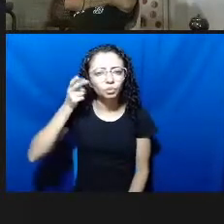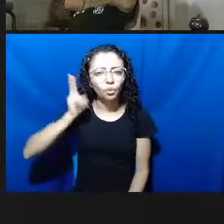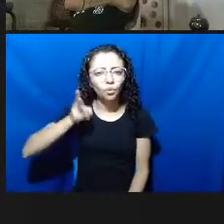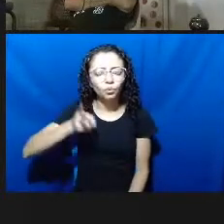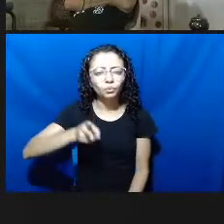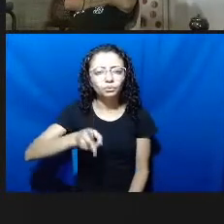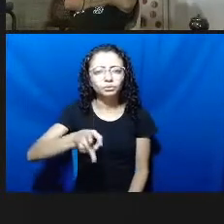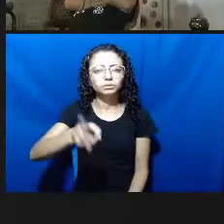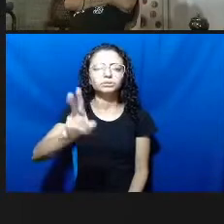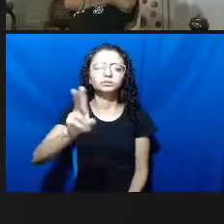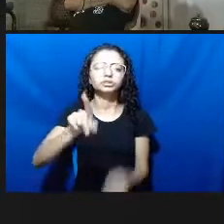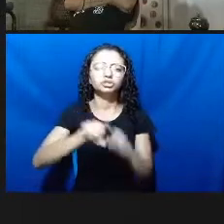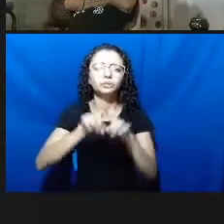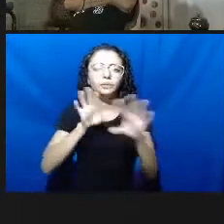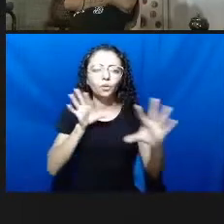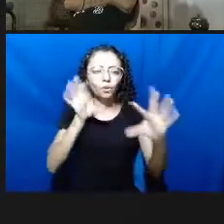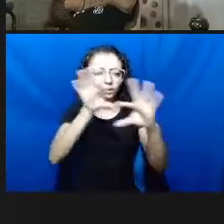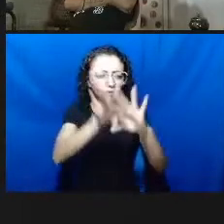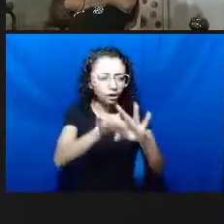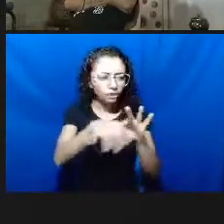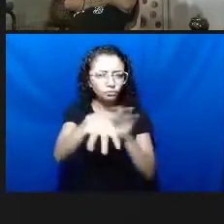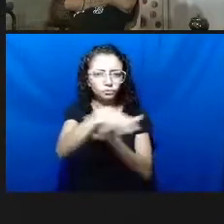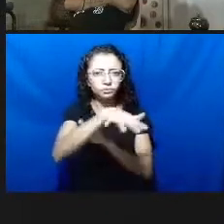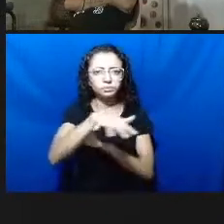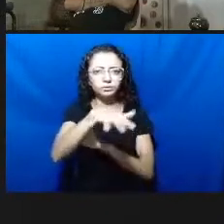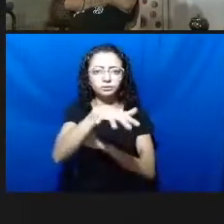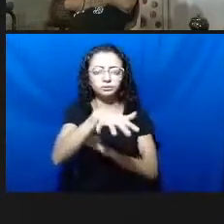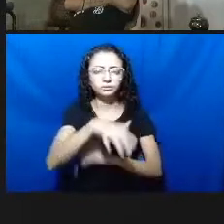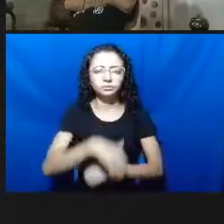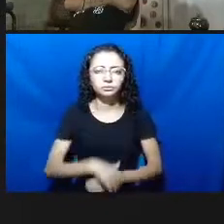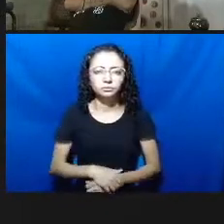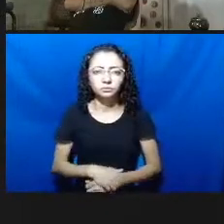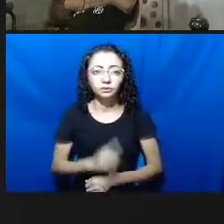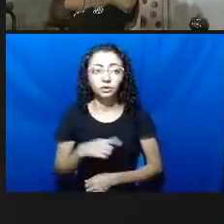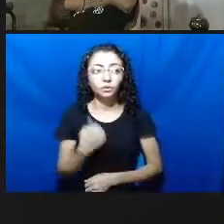mas conectado com o ambiente. Em nosso trabalho,